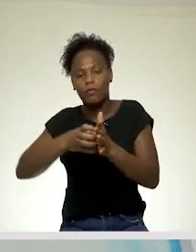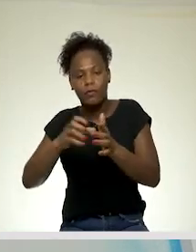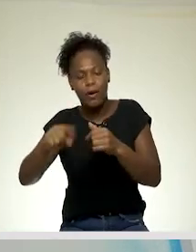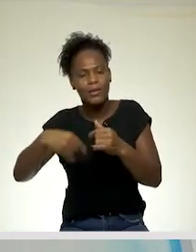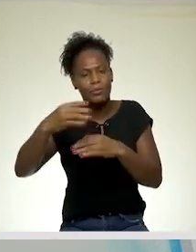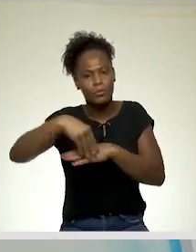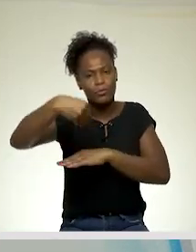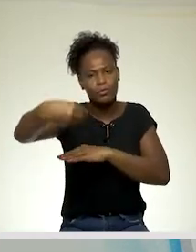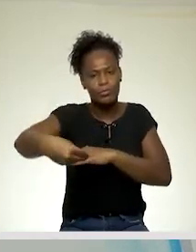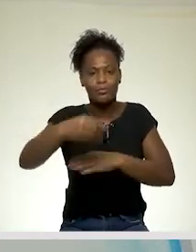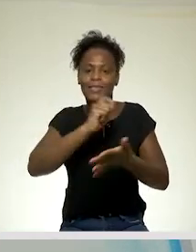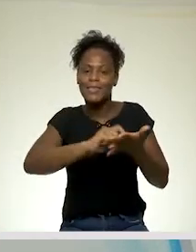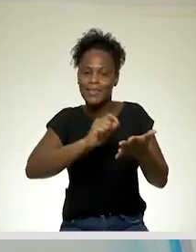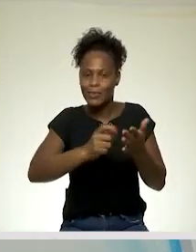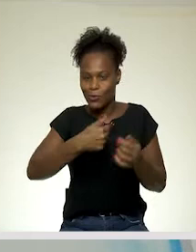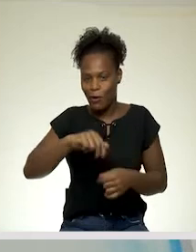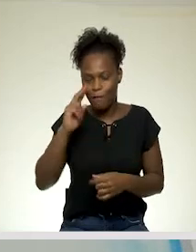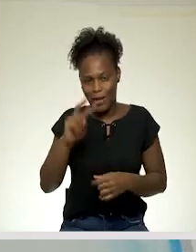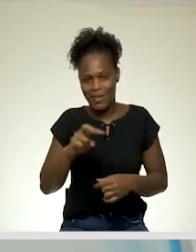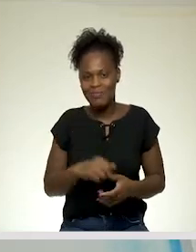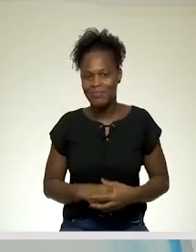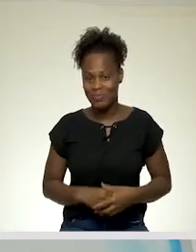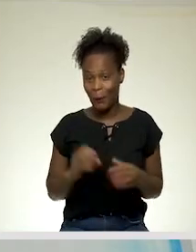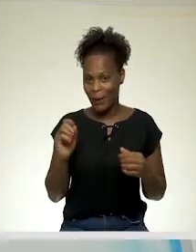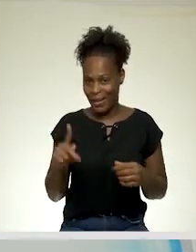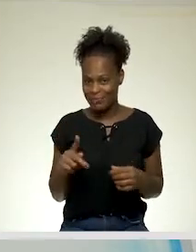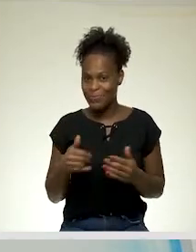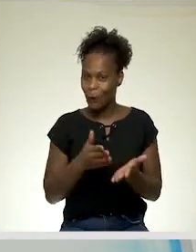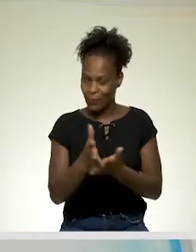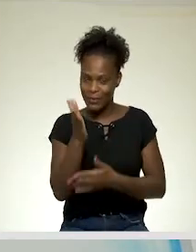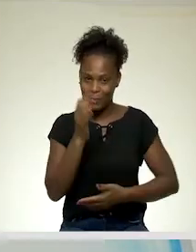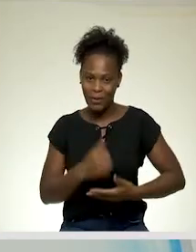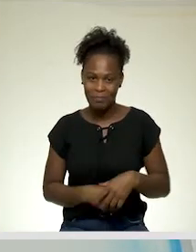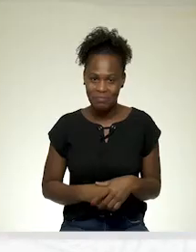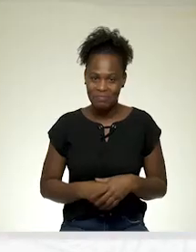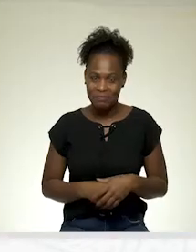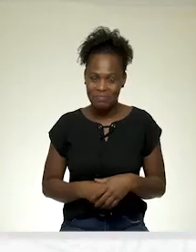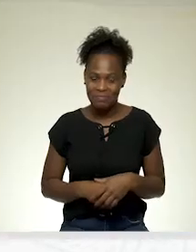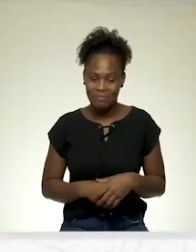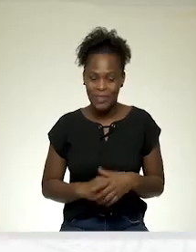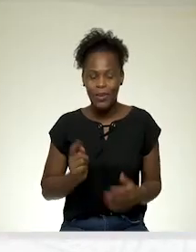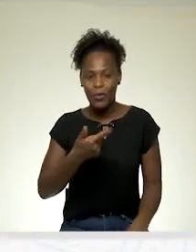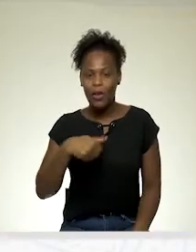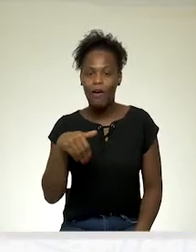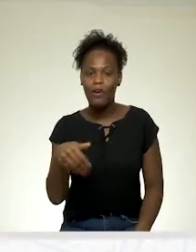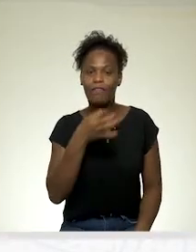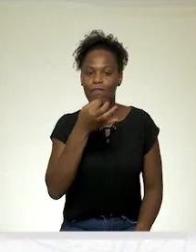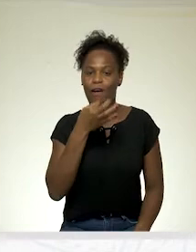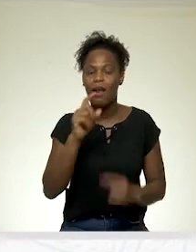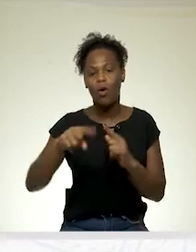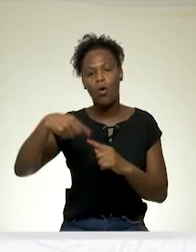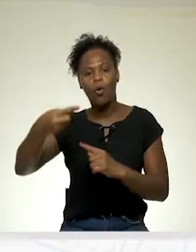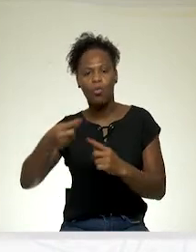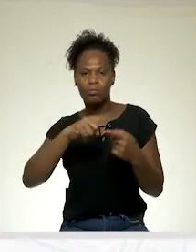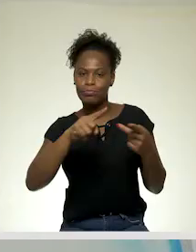à frente no exercício vamos ver isso. Ok? Vamos prosseguir. Vamos falar de outros elementos.